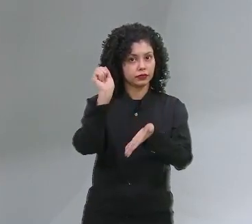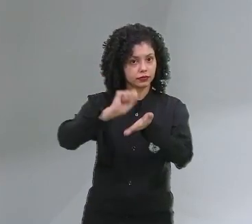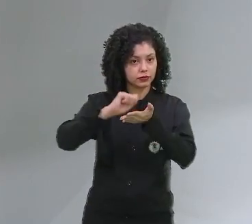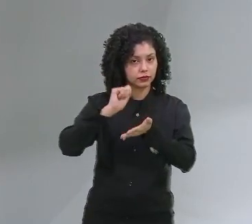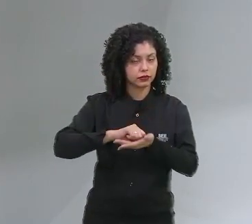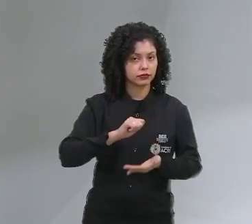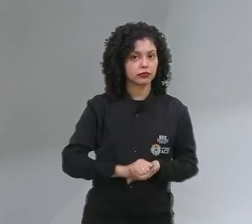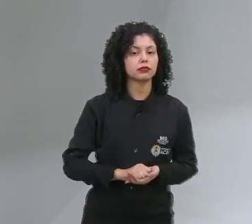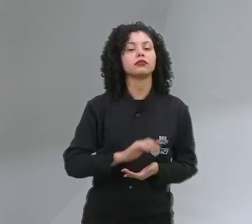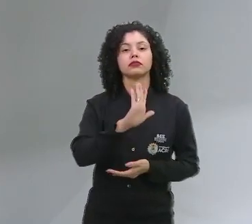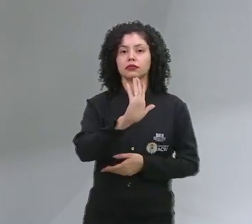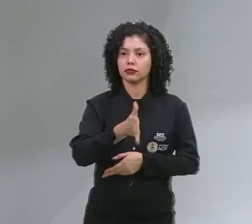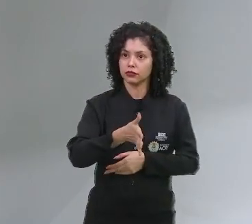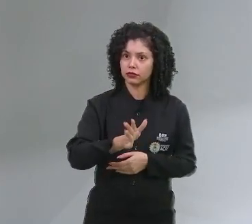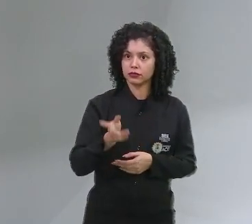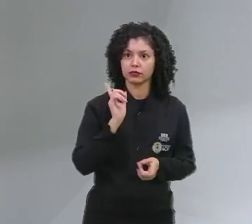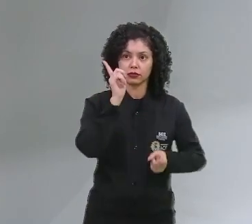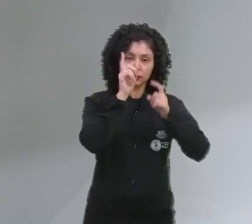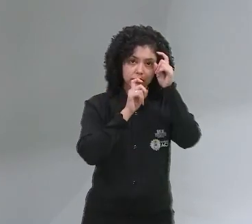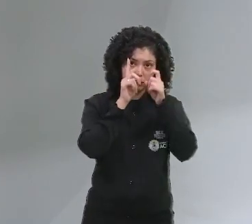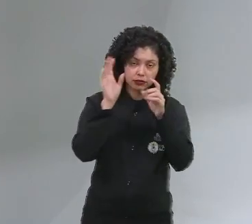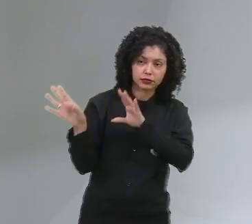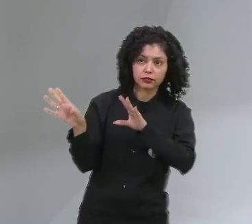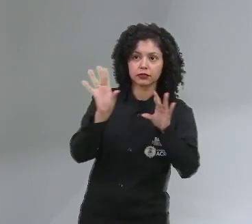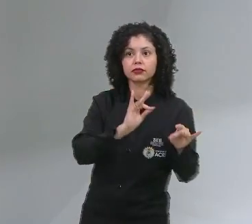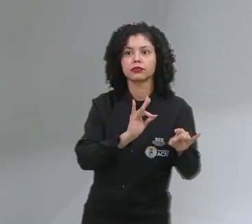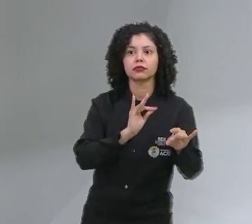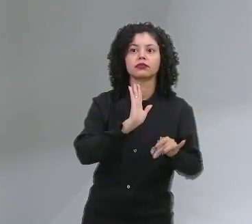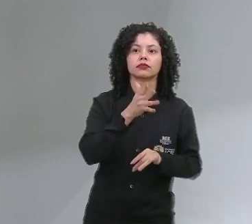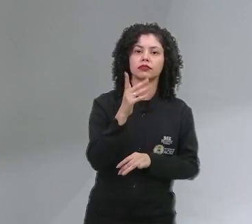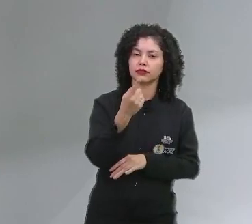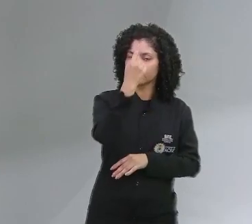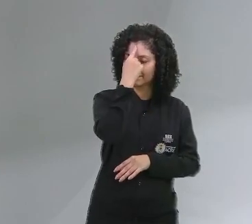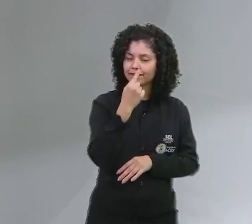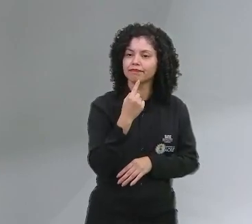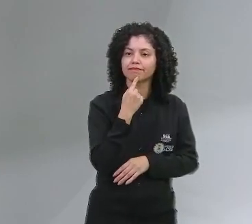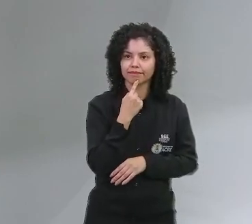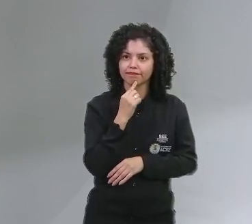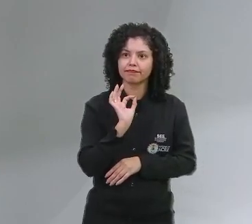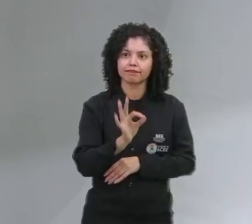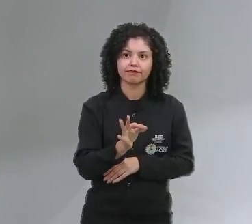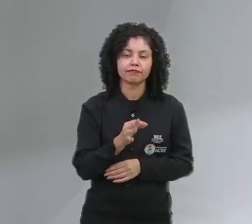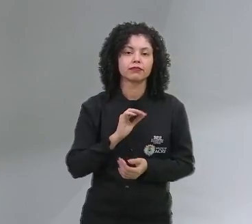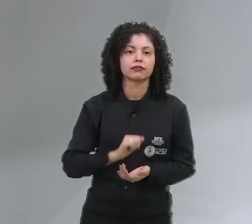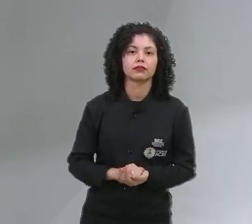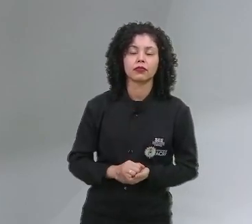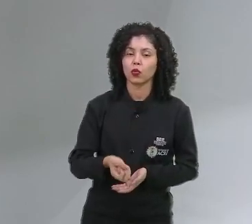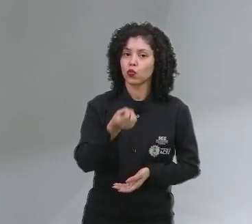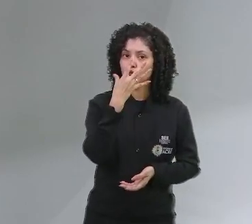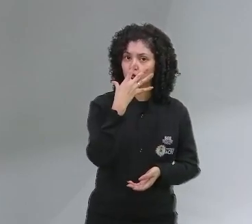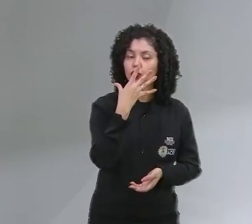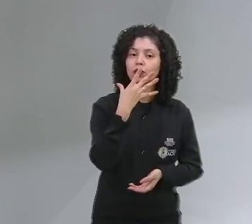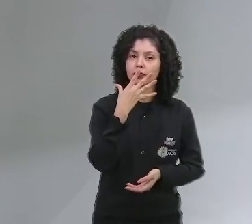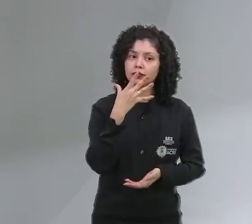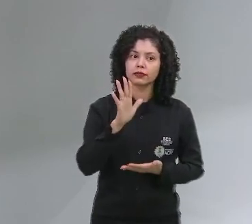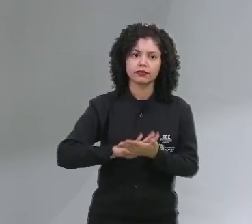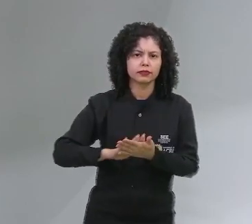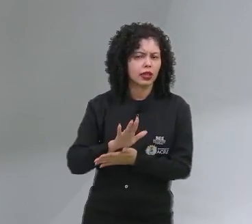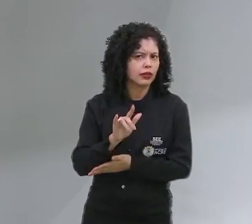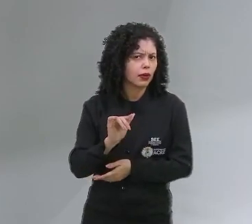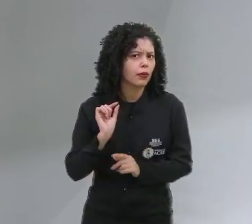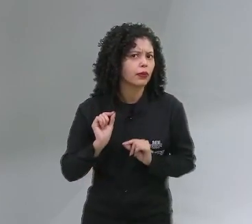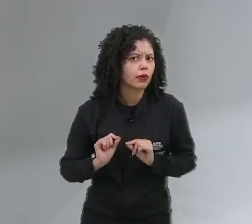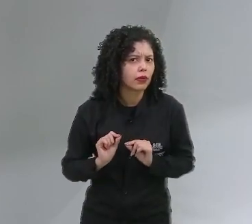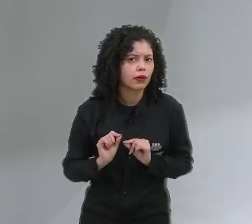escrita, ele já se expressava através das imagens, certo? E a fotografia nada mais